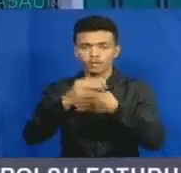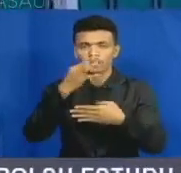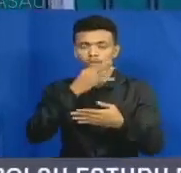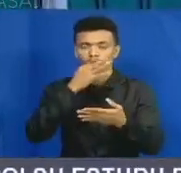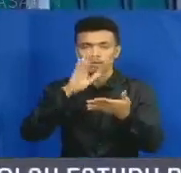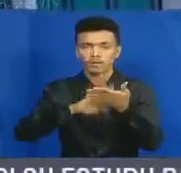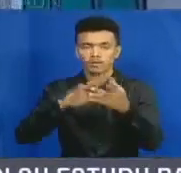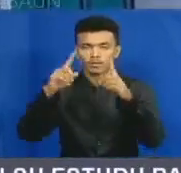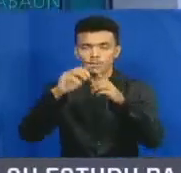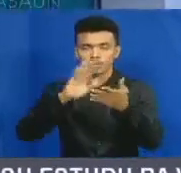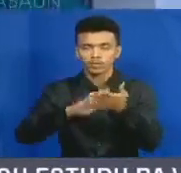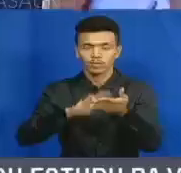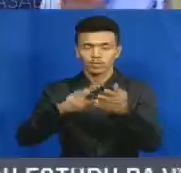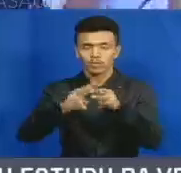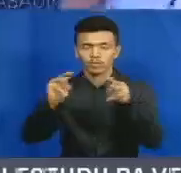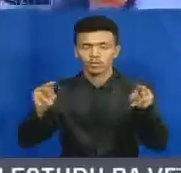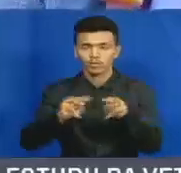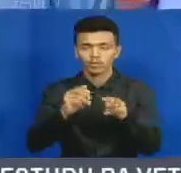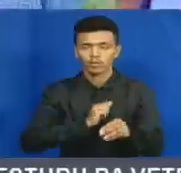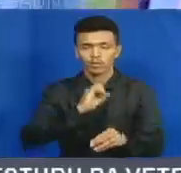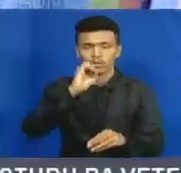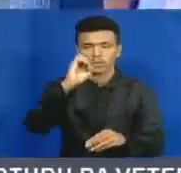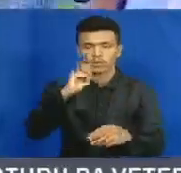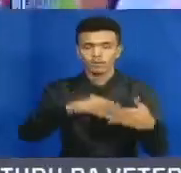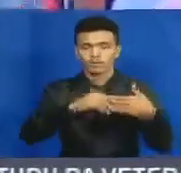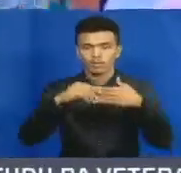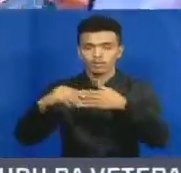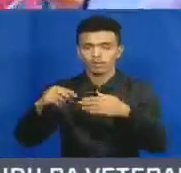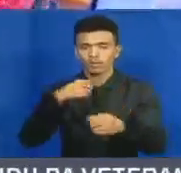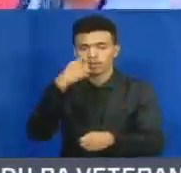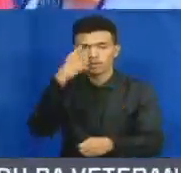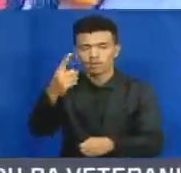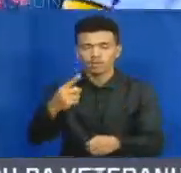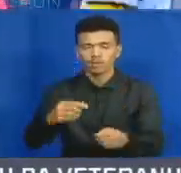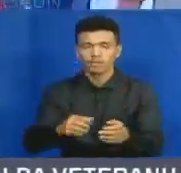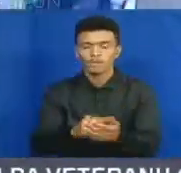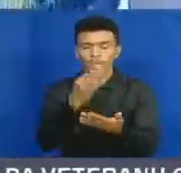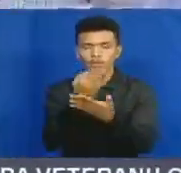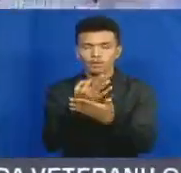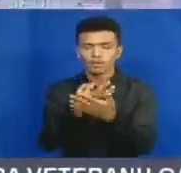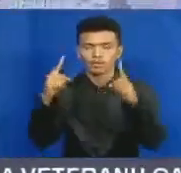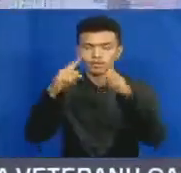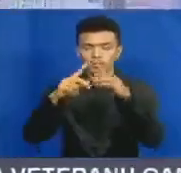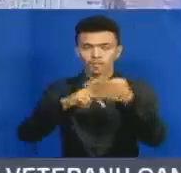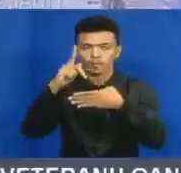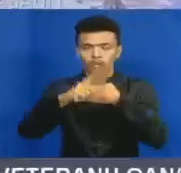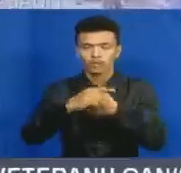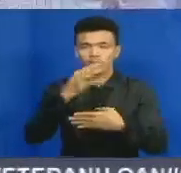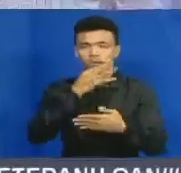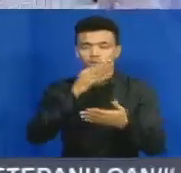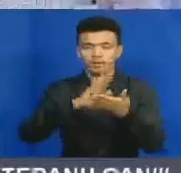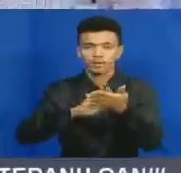da Escola Sira e município Ainaru. A autoridade do município Ainaru ne informa total orçamento do programa merenda escolar tina